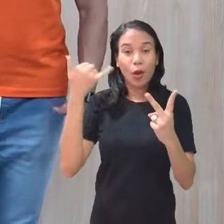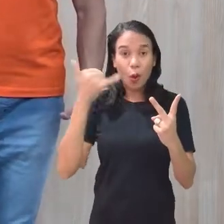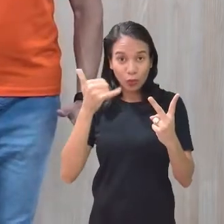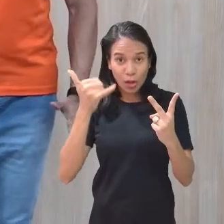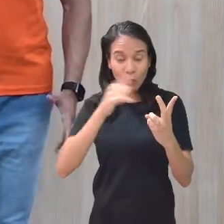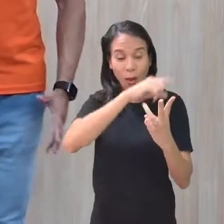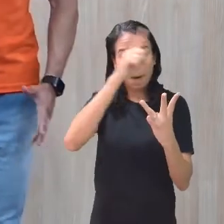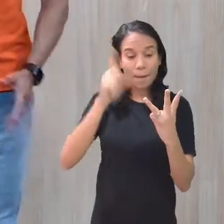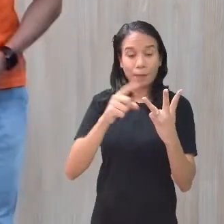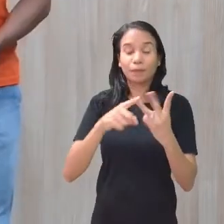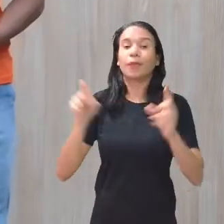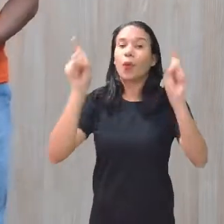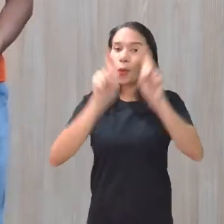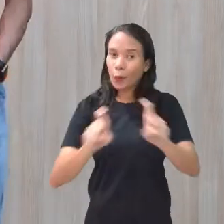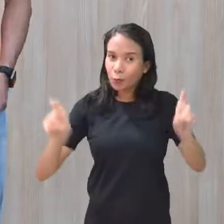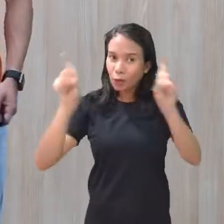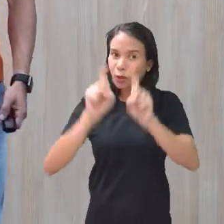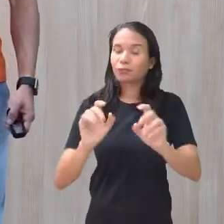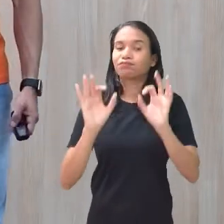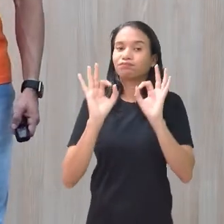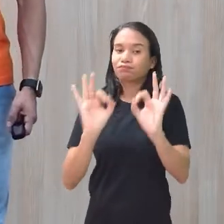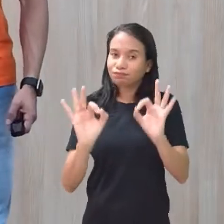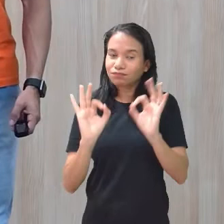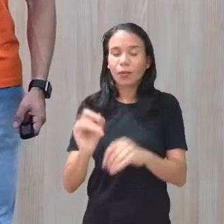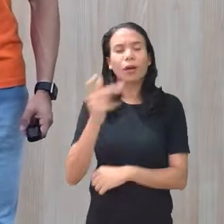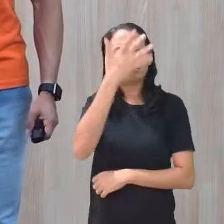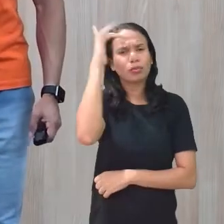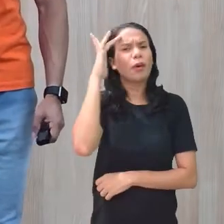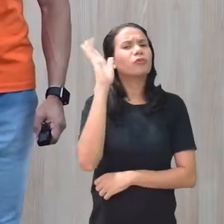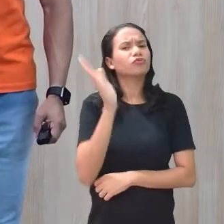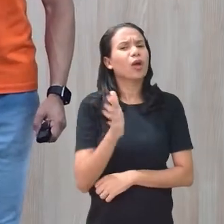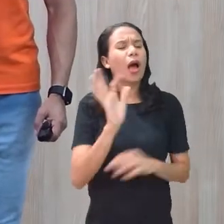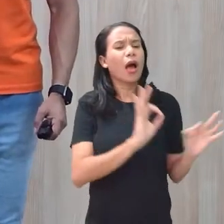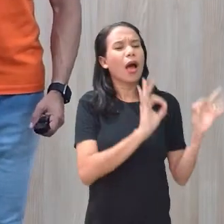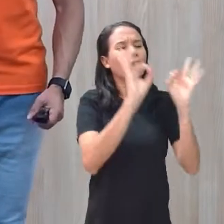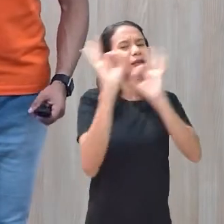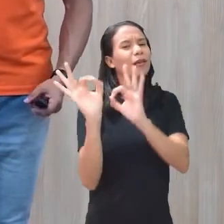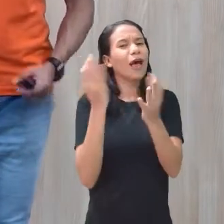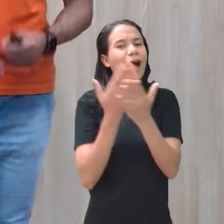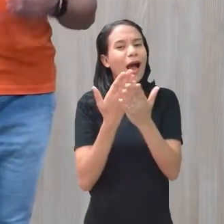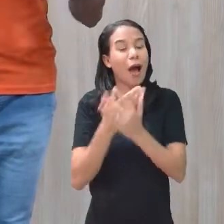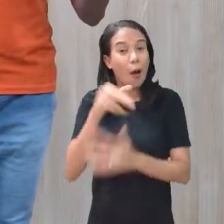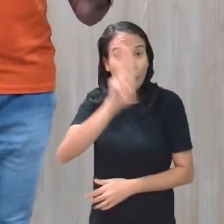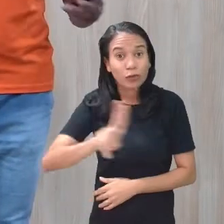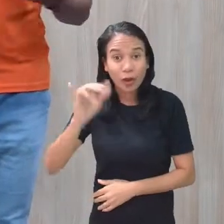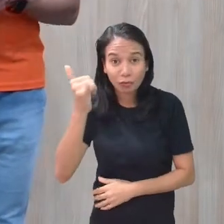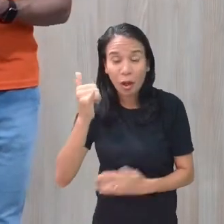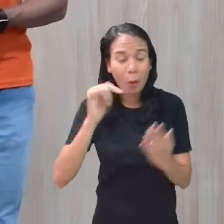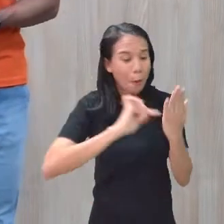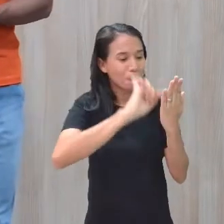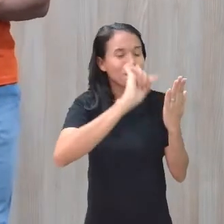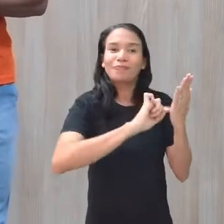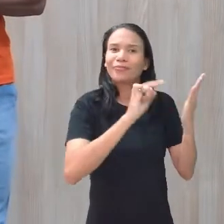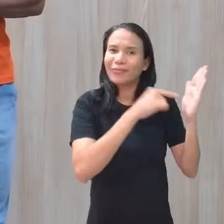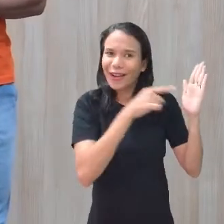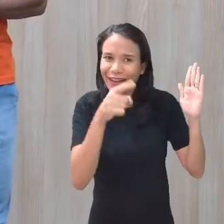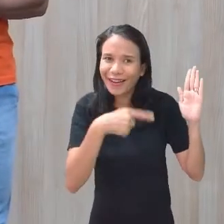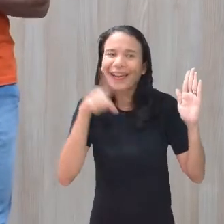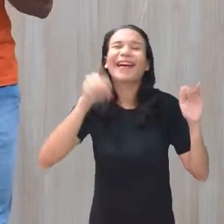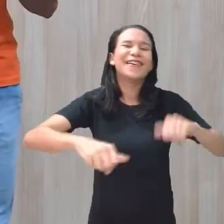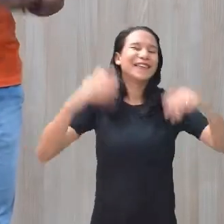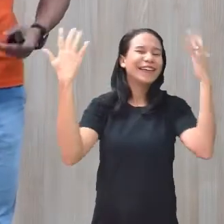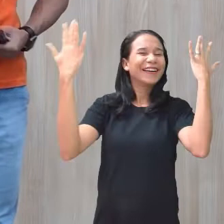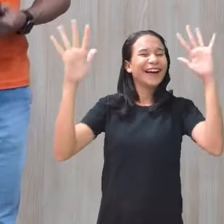o computador, tá bom? Então, se você está assistindo essa aula aí através do celular, parabéns, você já